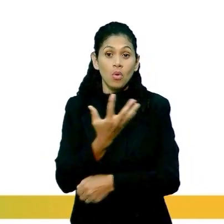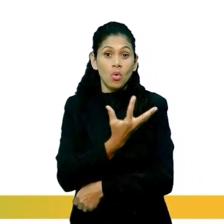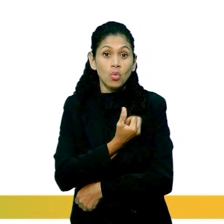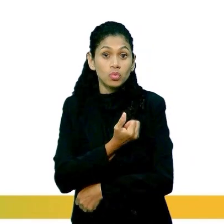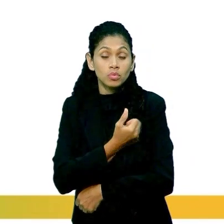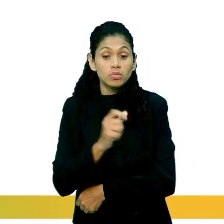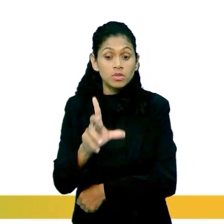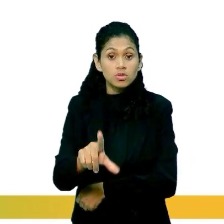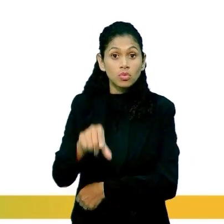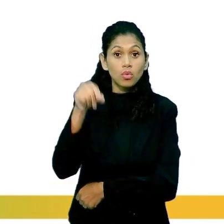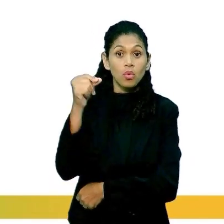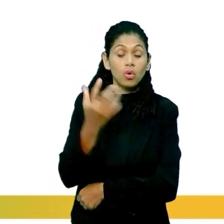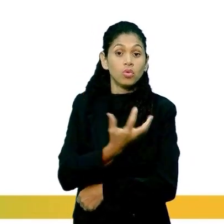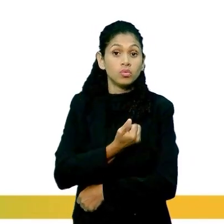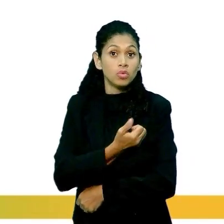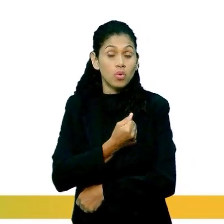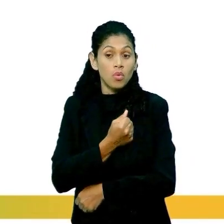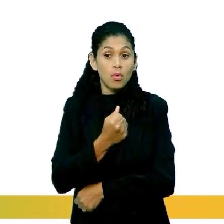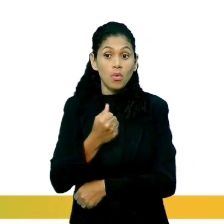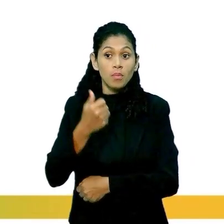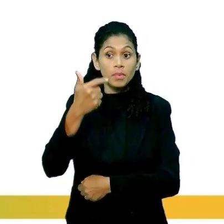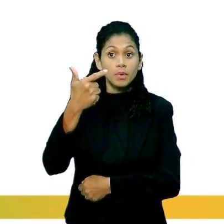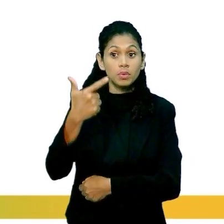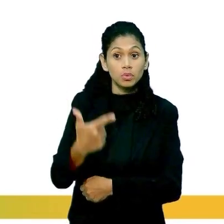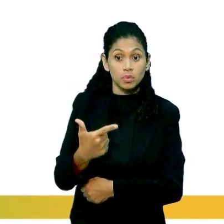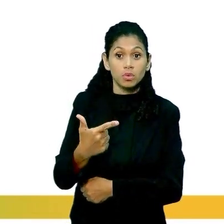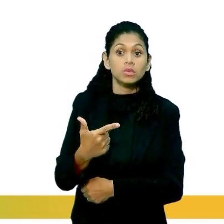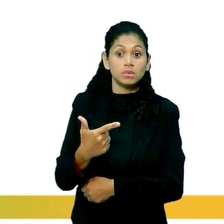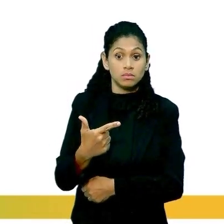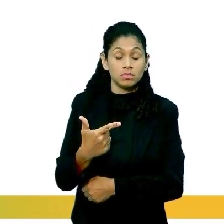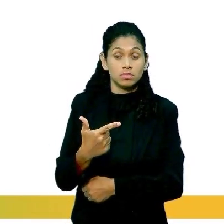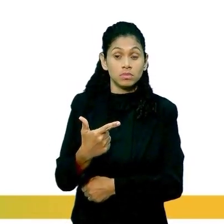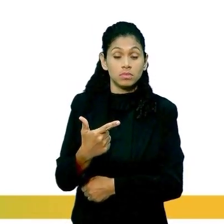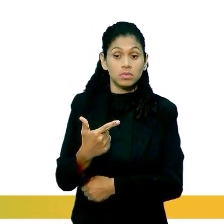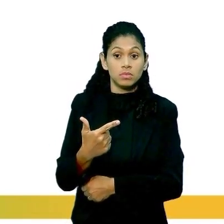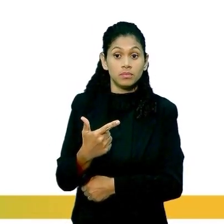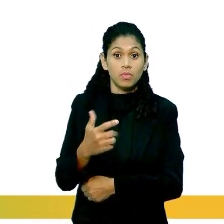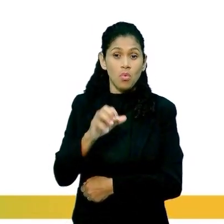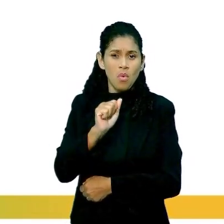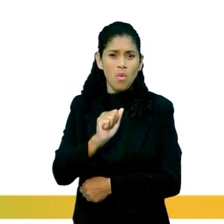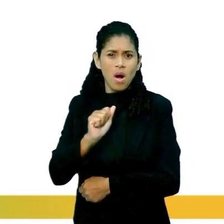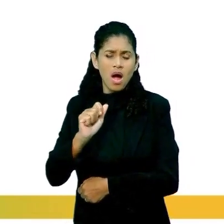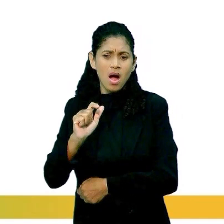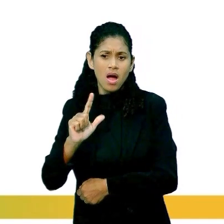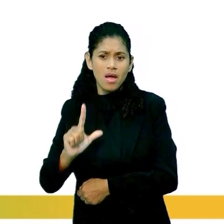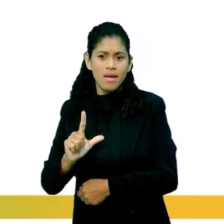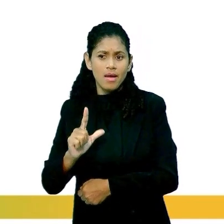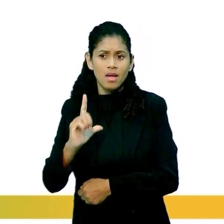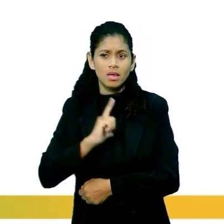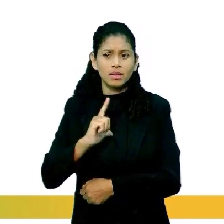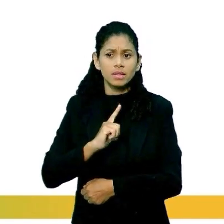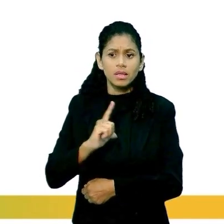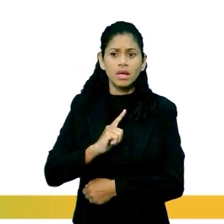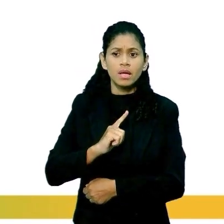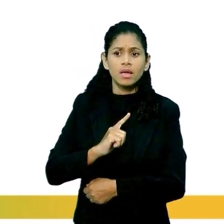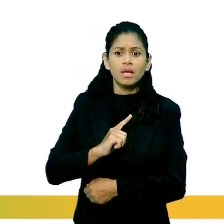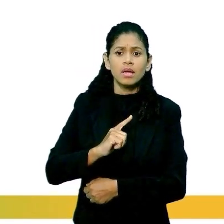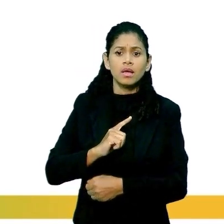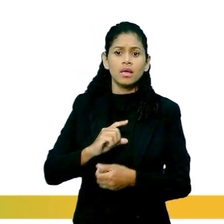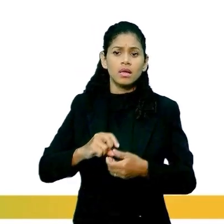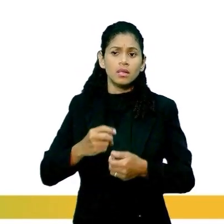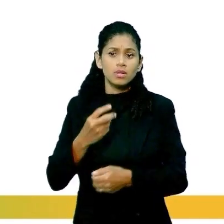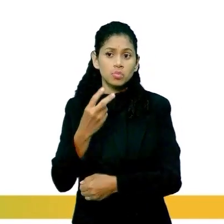oxigênio. O alumínio tem índice 2 e o oxigênio tem índice 3. Após fazer essa observação, eu